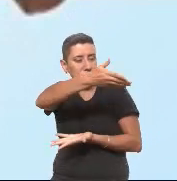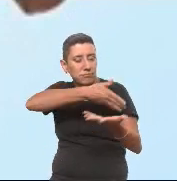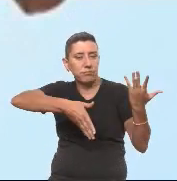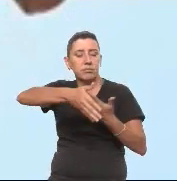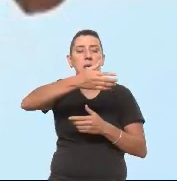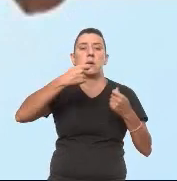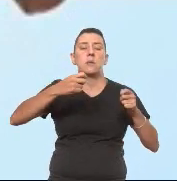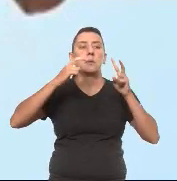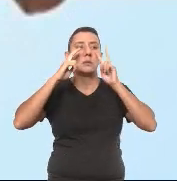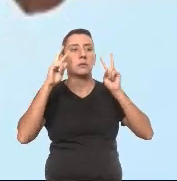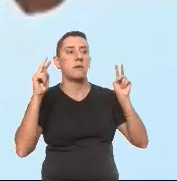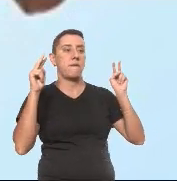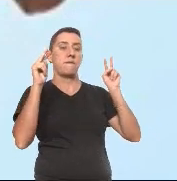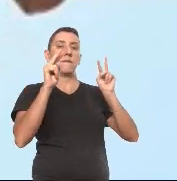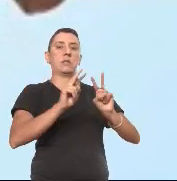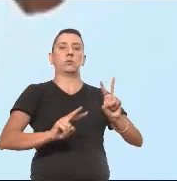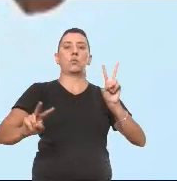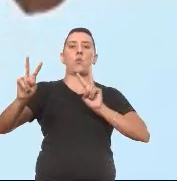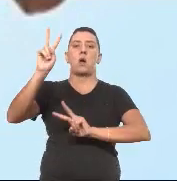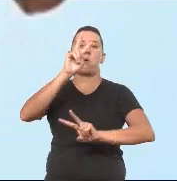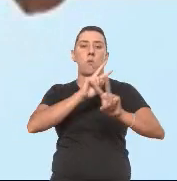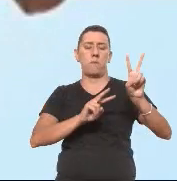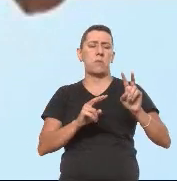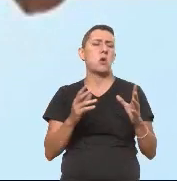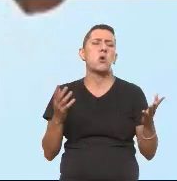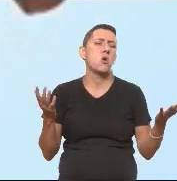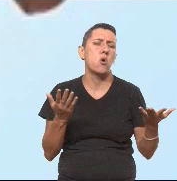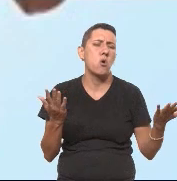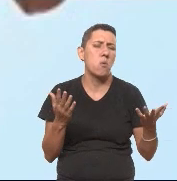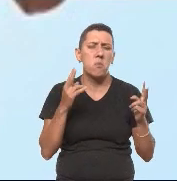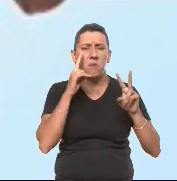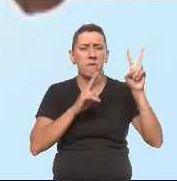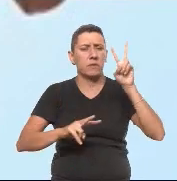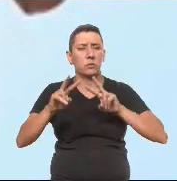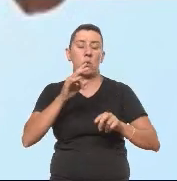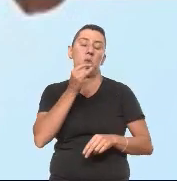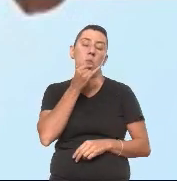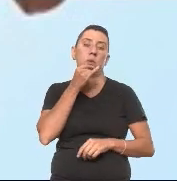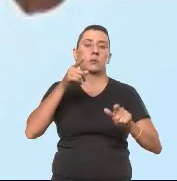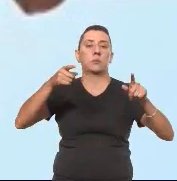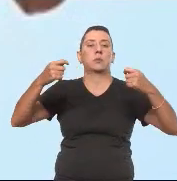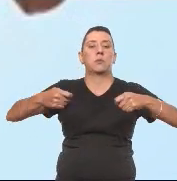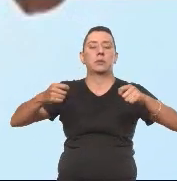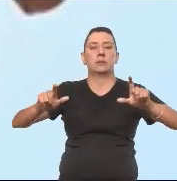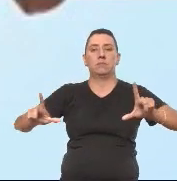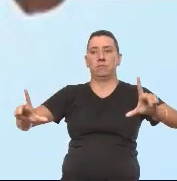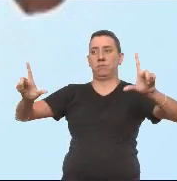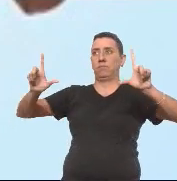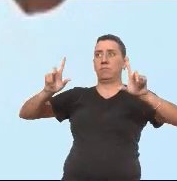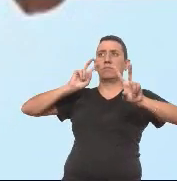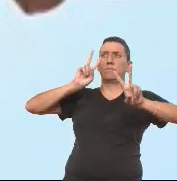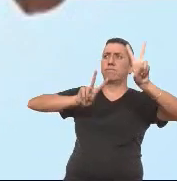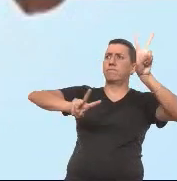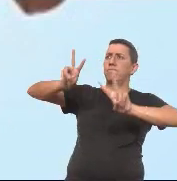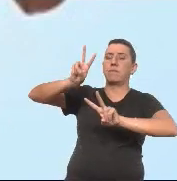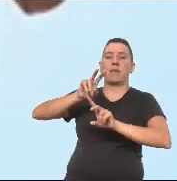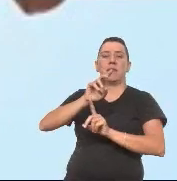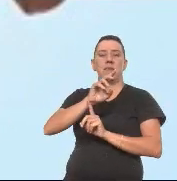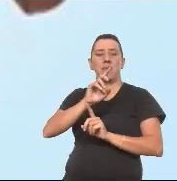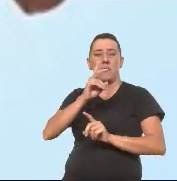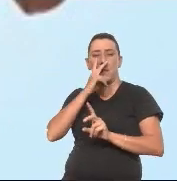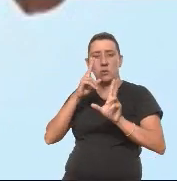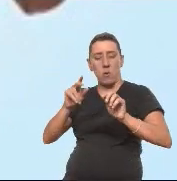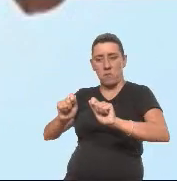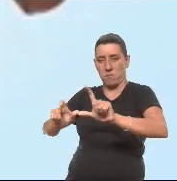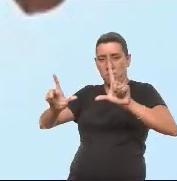visual Ou seja eu preciso ter um motor um dashboard né é uma chamar onde eu visualizo todas